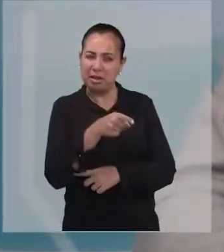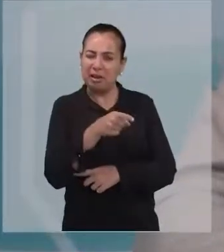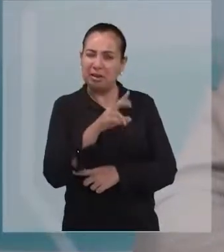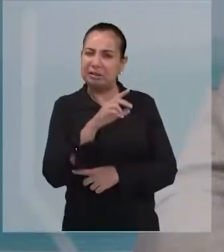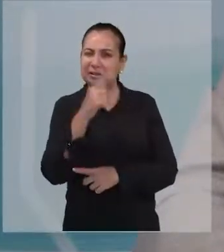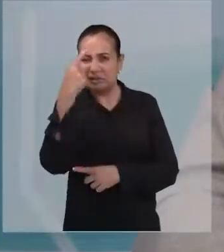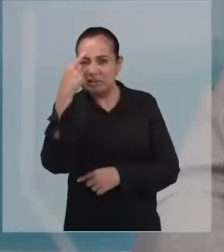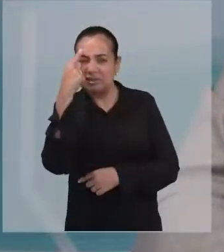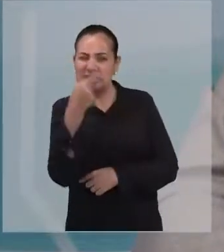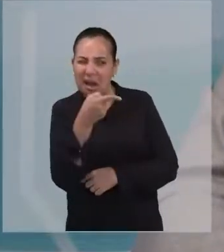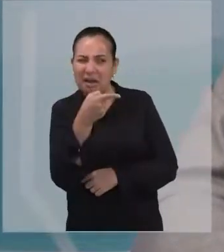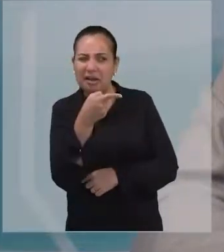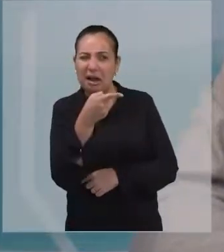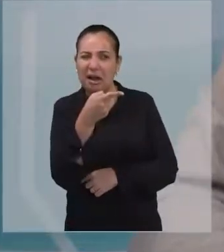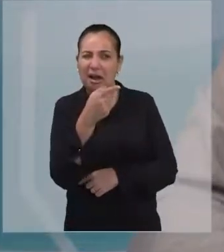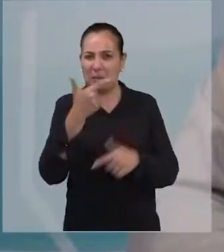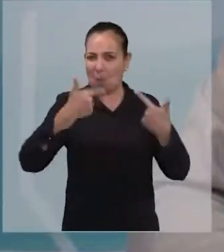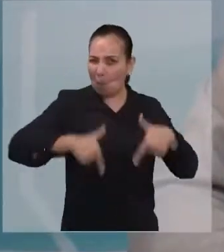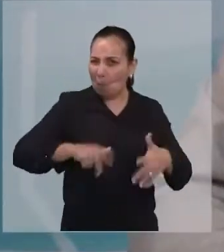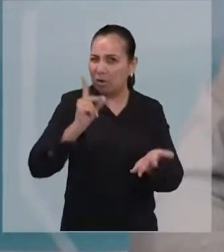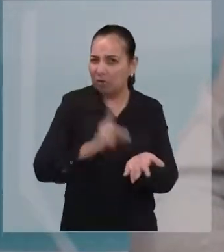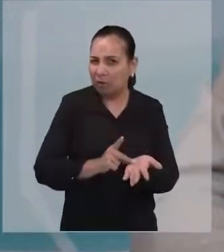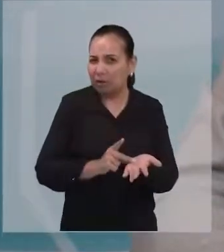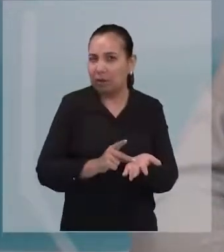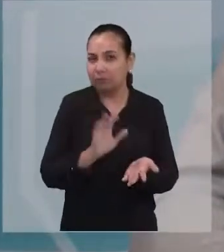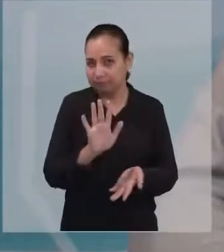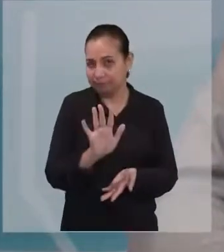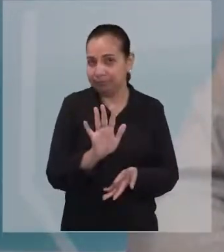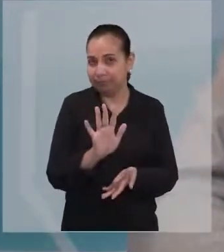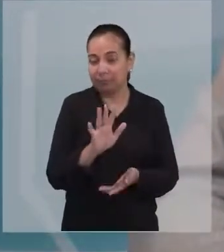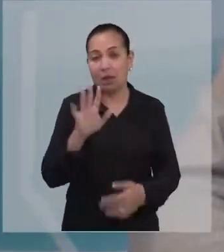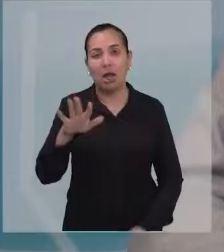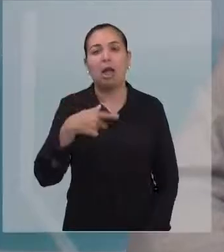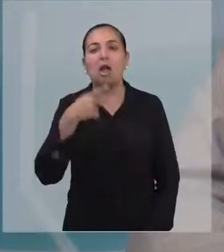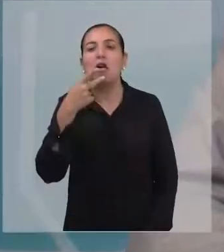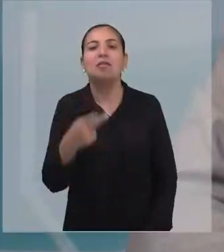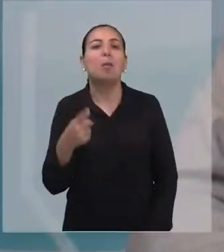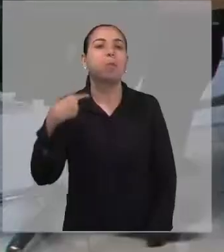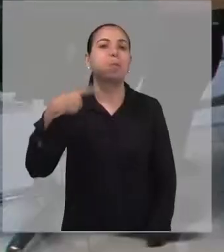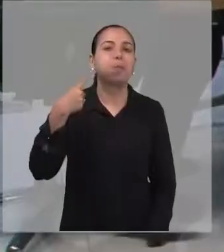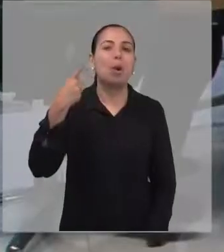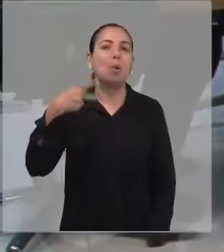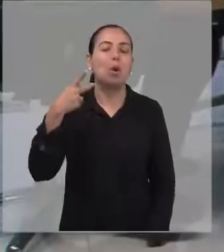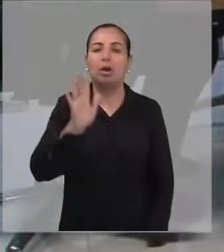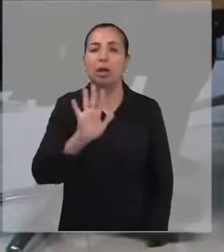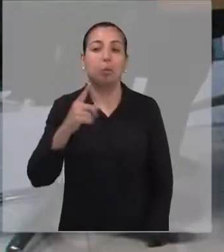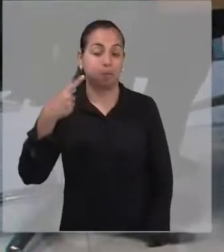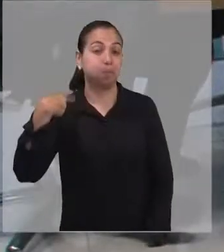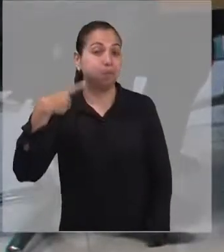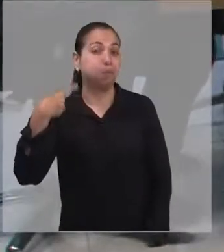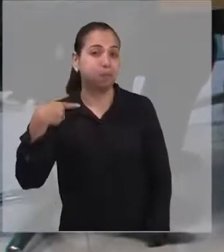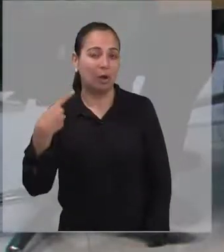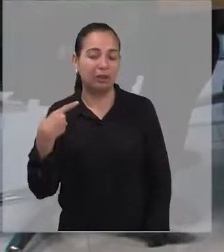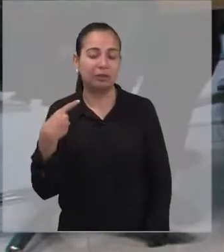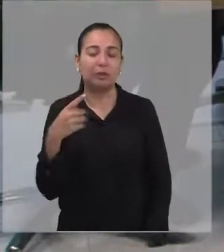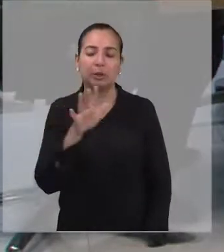falou como advogado, no crediário eu coloco advogado, não coloco procurador. No crediário, eu gostei do crediário. Gostei do crediário, no carnezinho. Como no